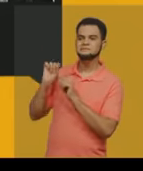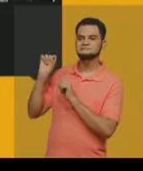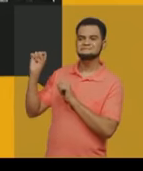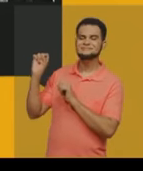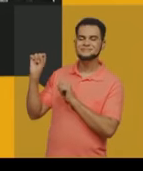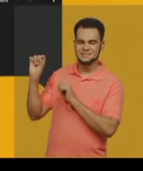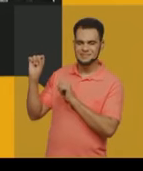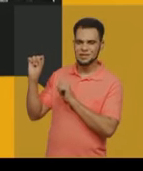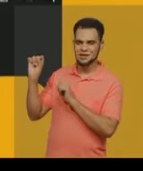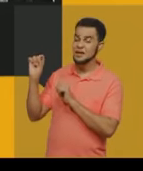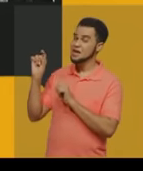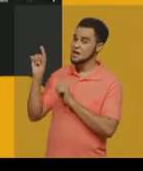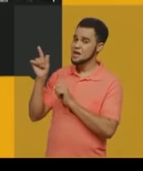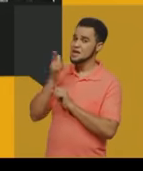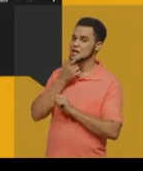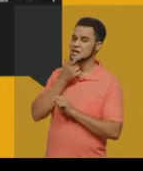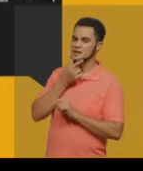books. Então, ele era